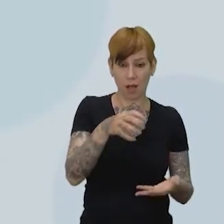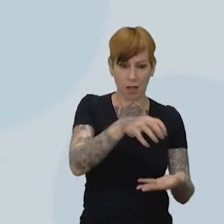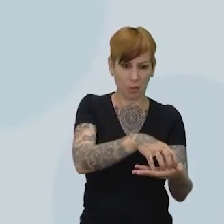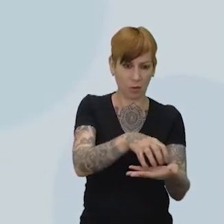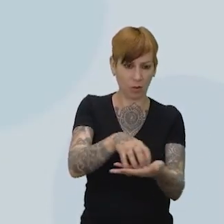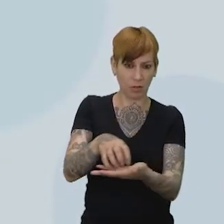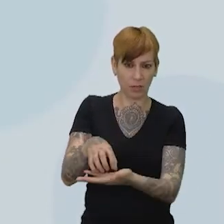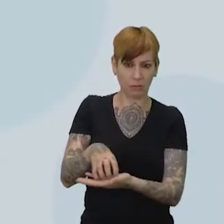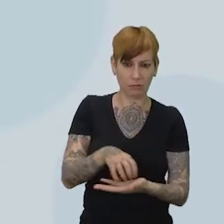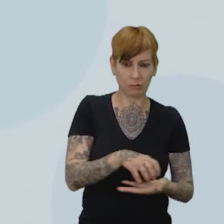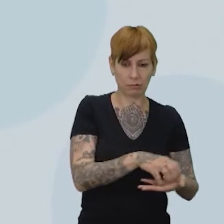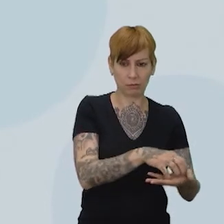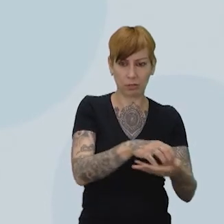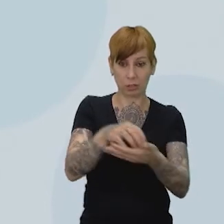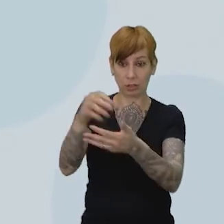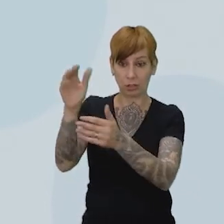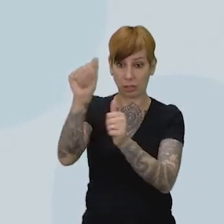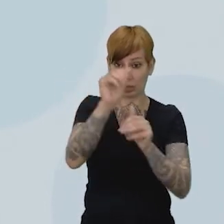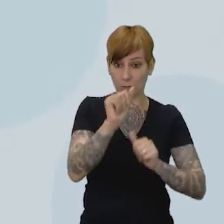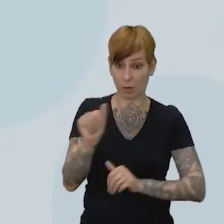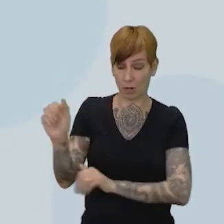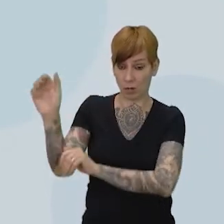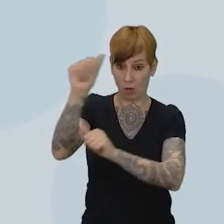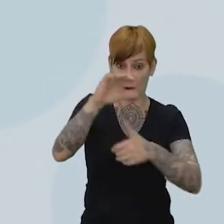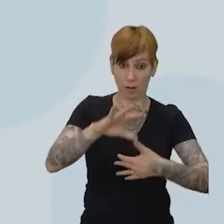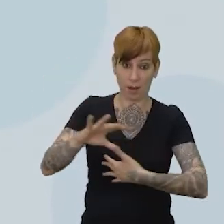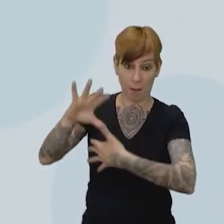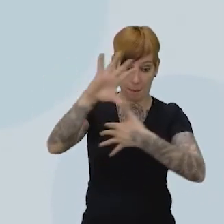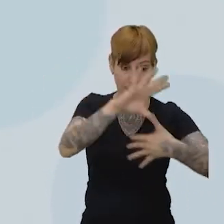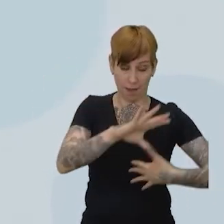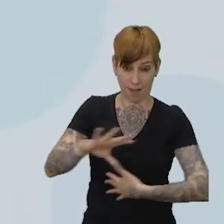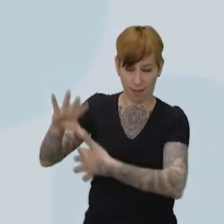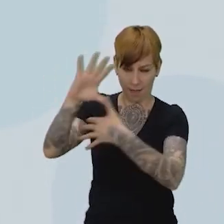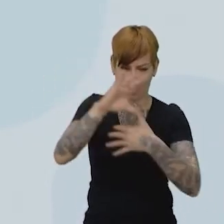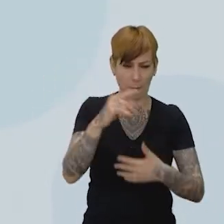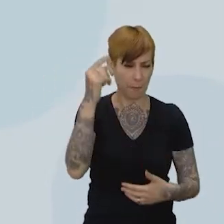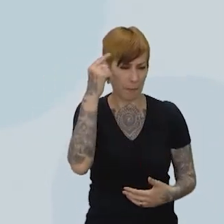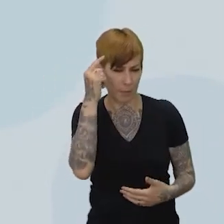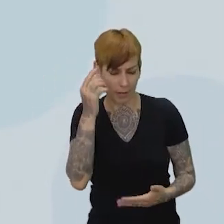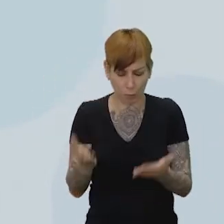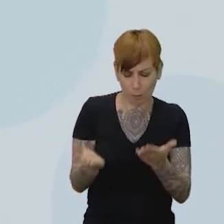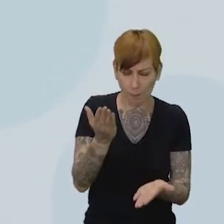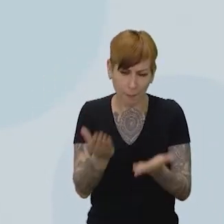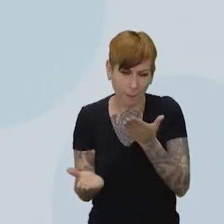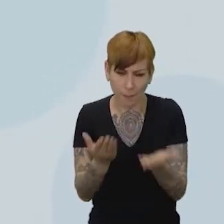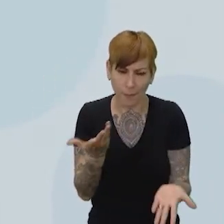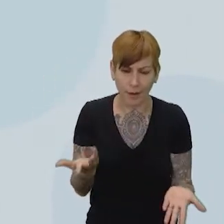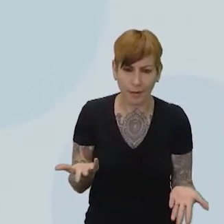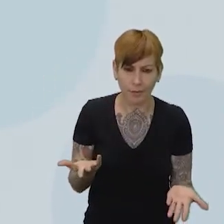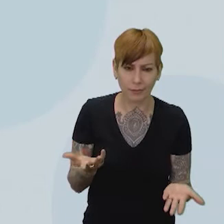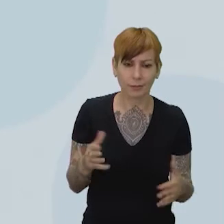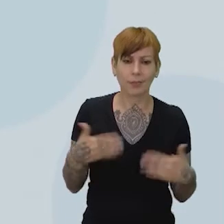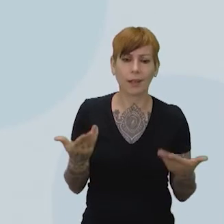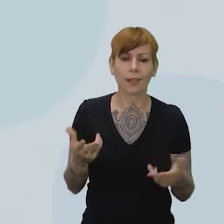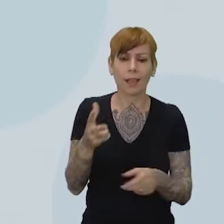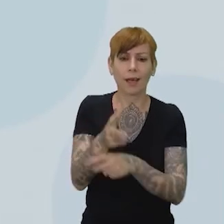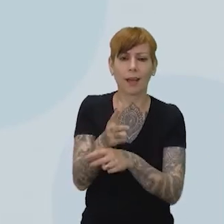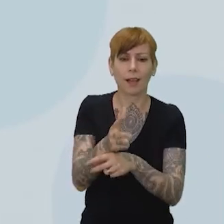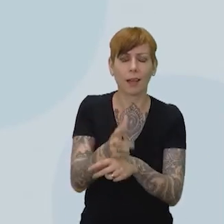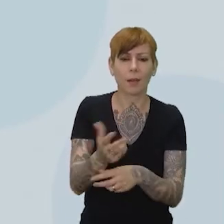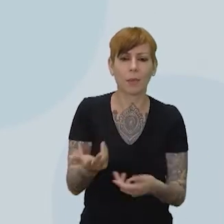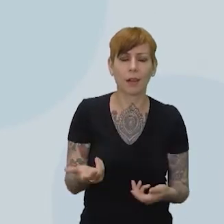colônias espanholas na América. Do ponto de vista comparativo, onde eu vou ficar? Cadê a minha câmera? Deixa eu ver